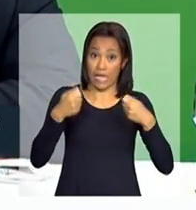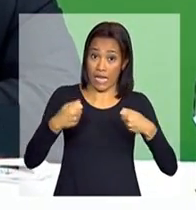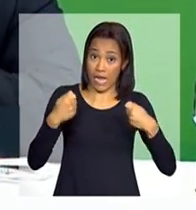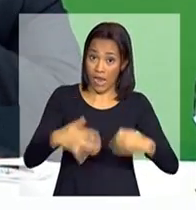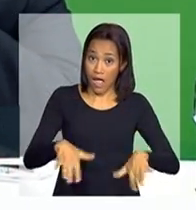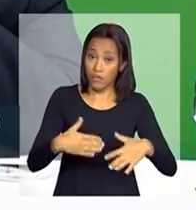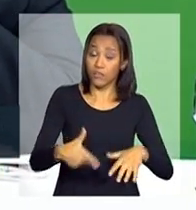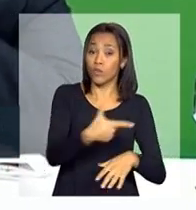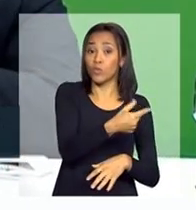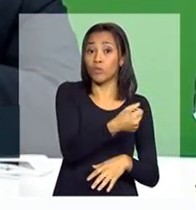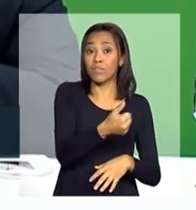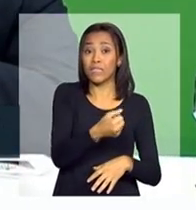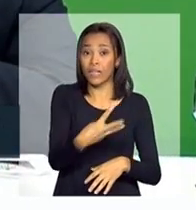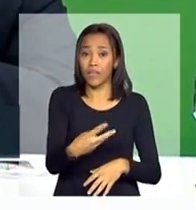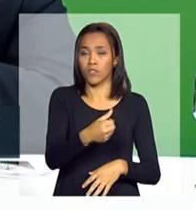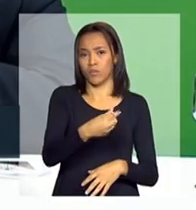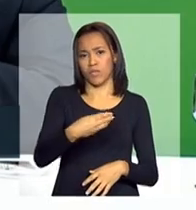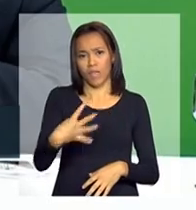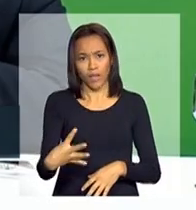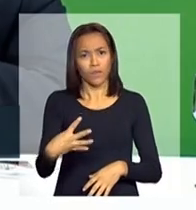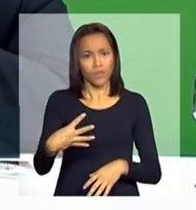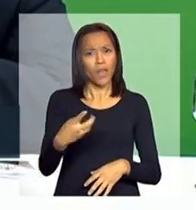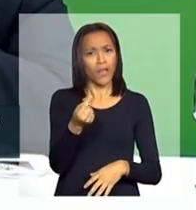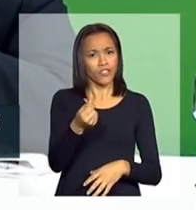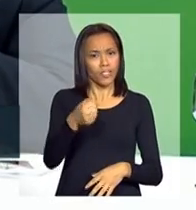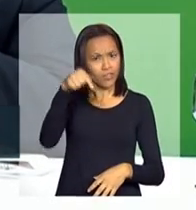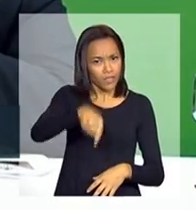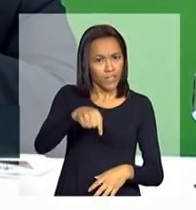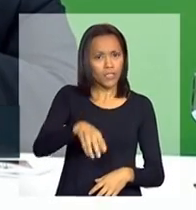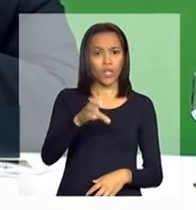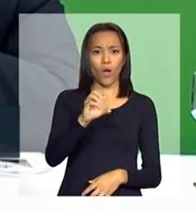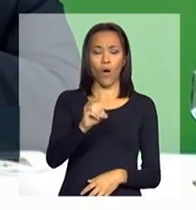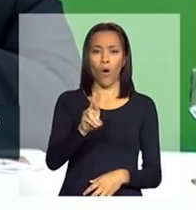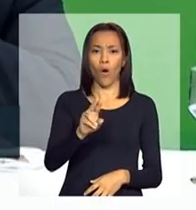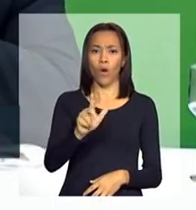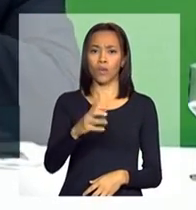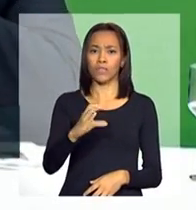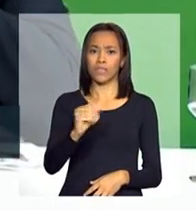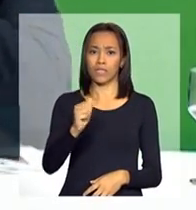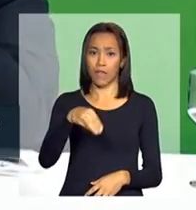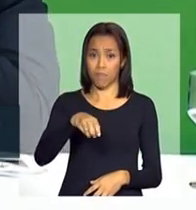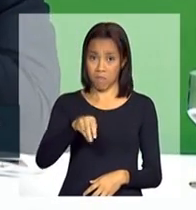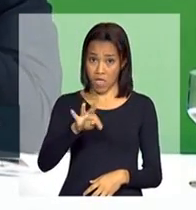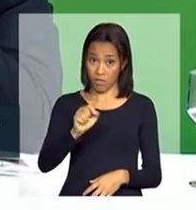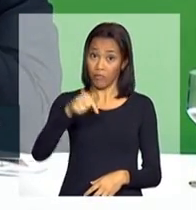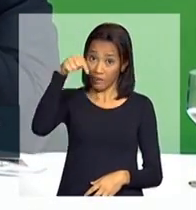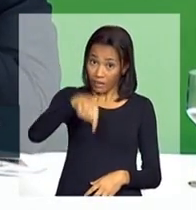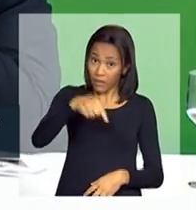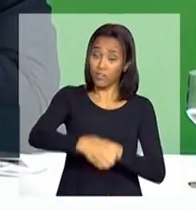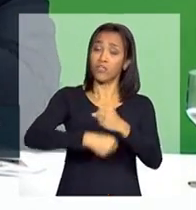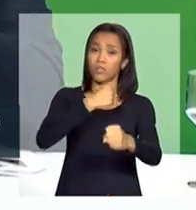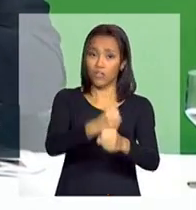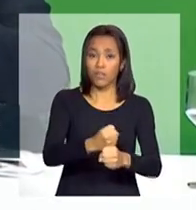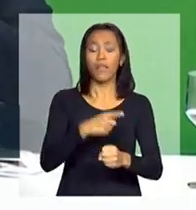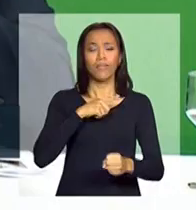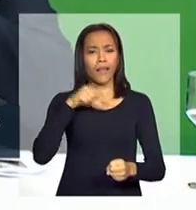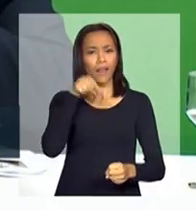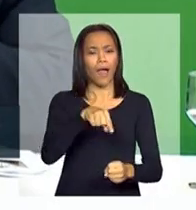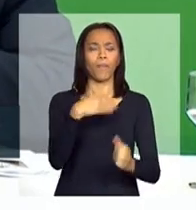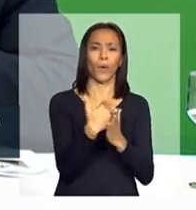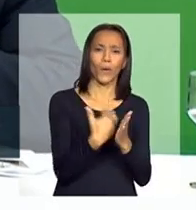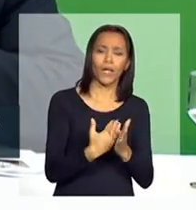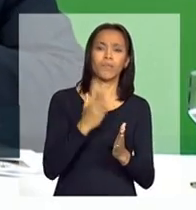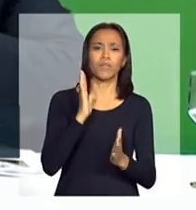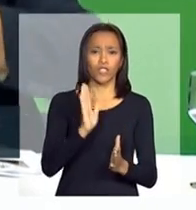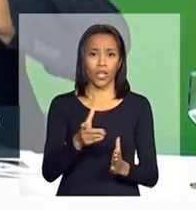2014 são recursos do orçamento desse ano tudo isso aí é dinheiro novo agora tem projetos tem programas ali que estão